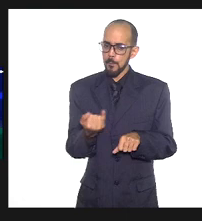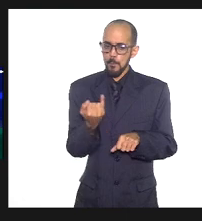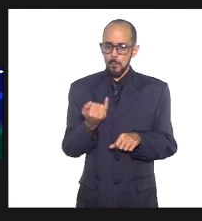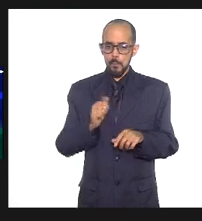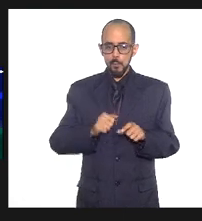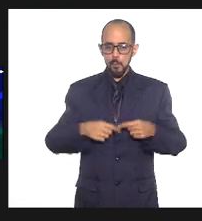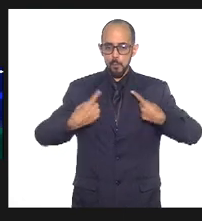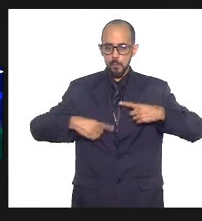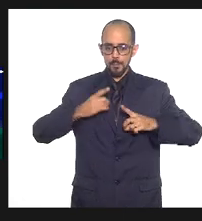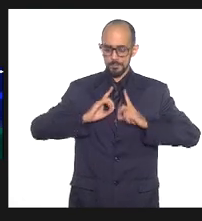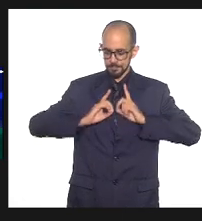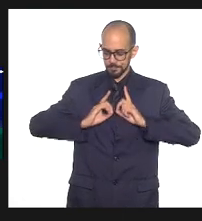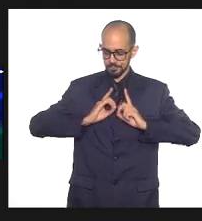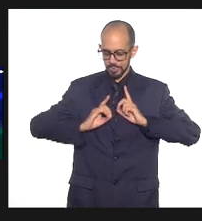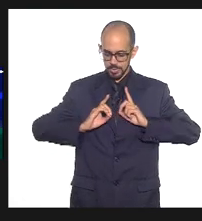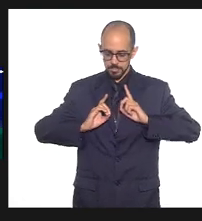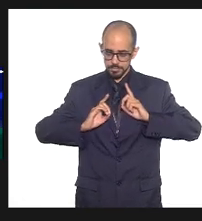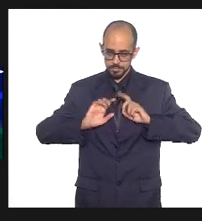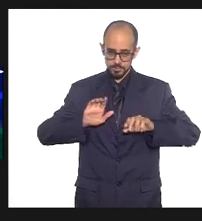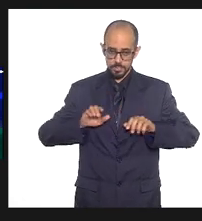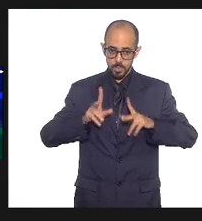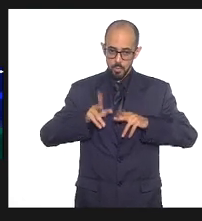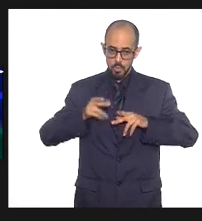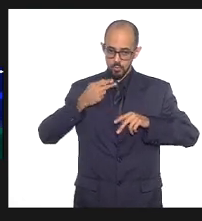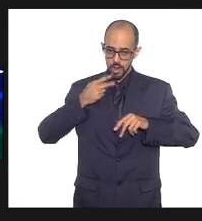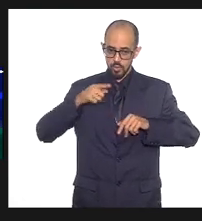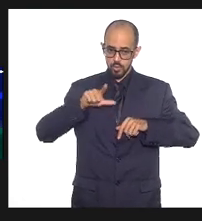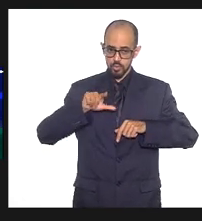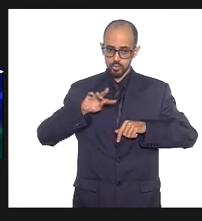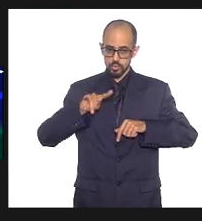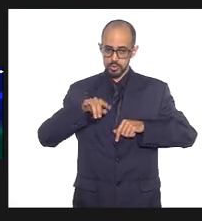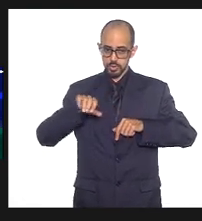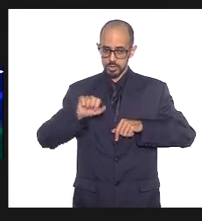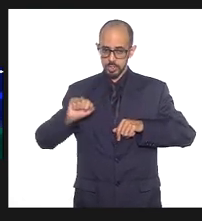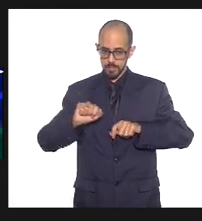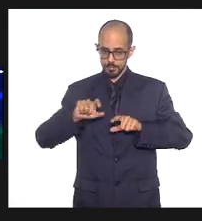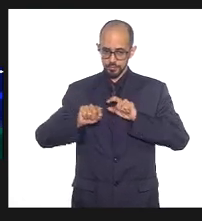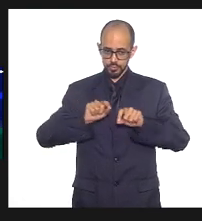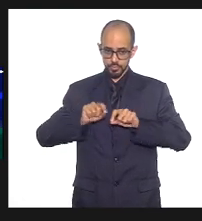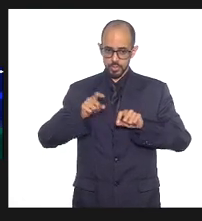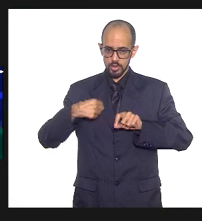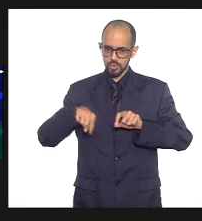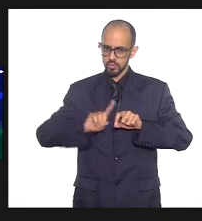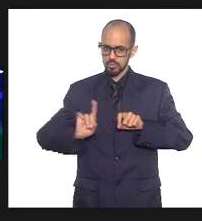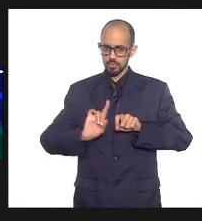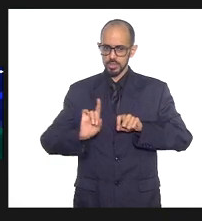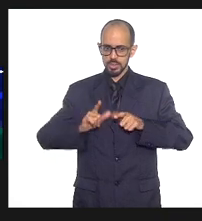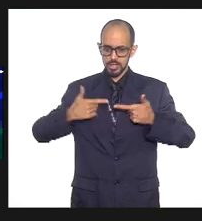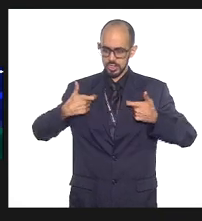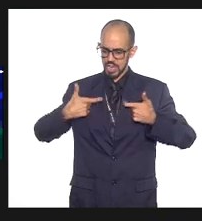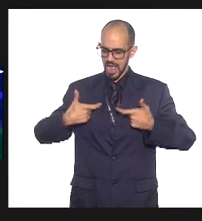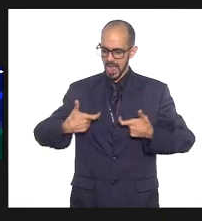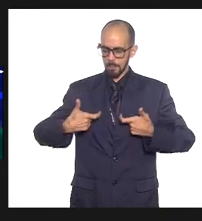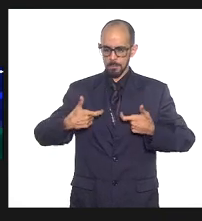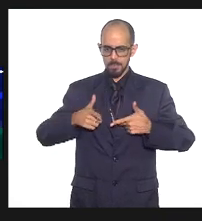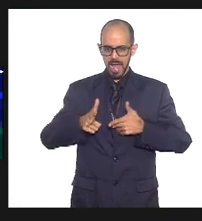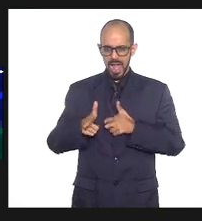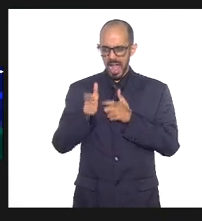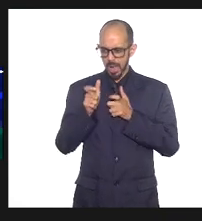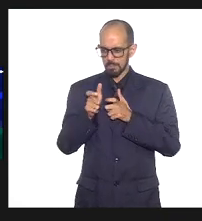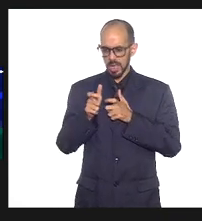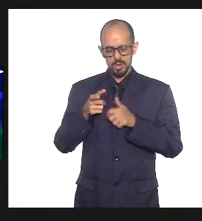debate e como bem falou aqui a Lucinha nós não estamos precisando mais de armas, isso é uma política